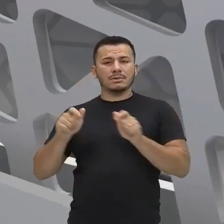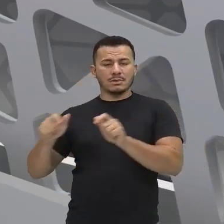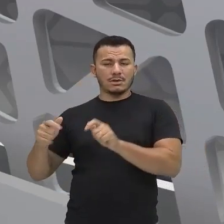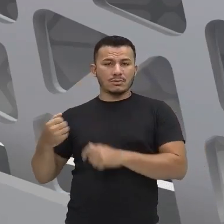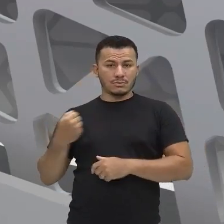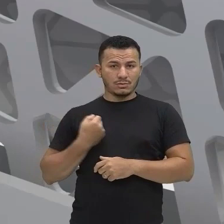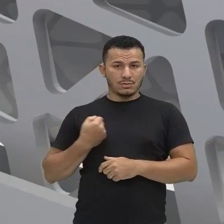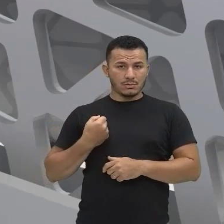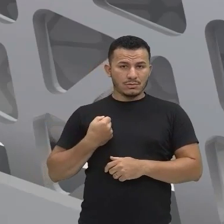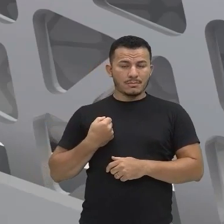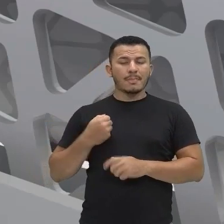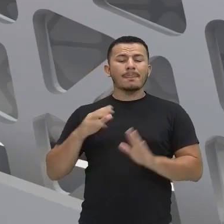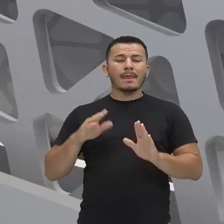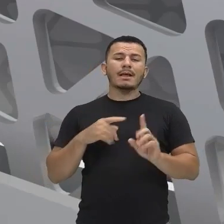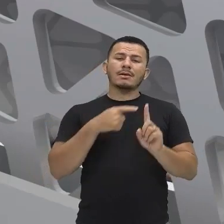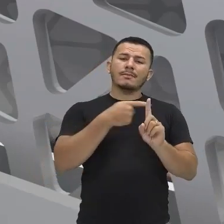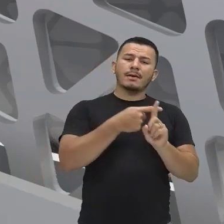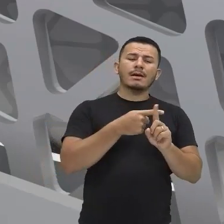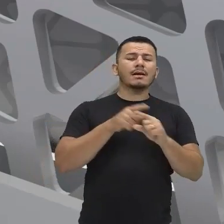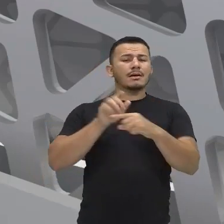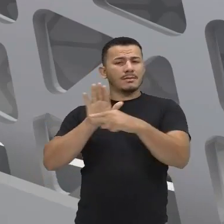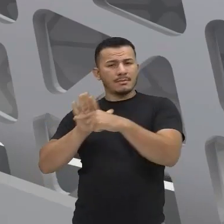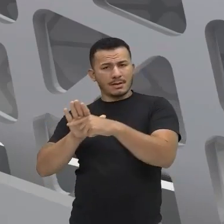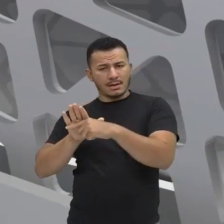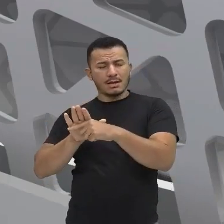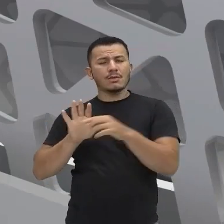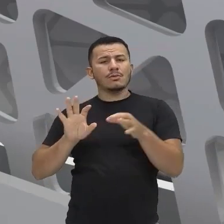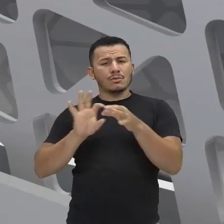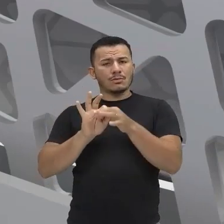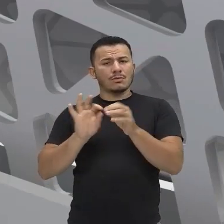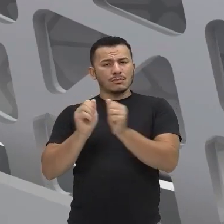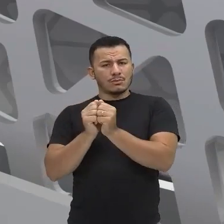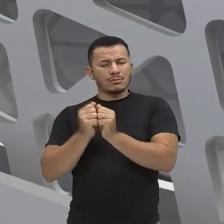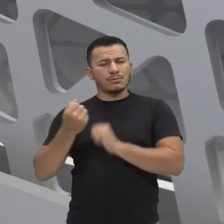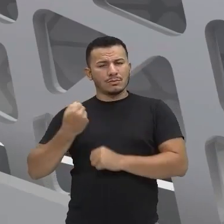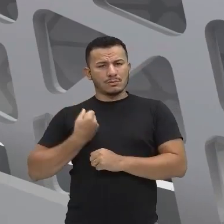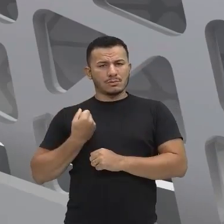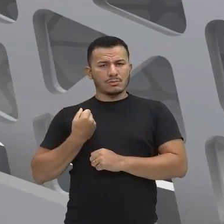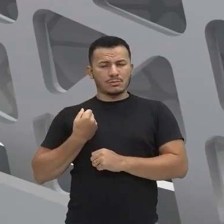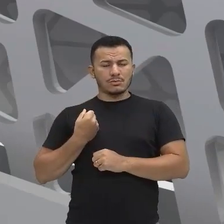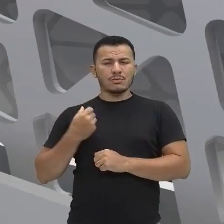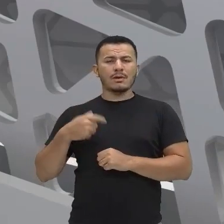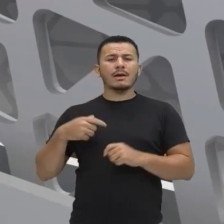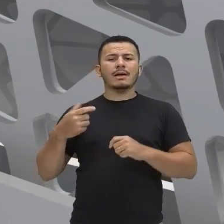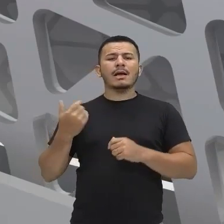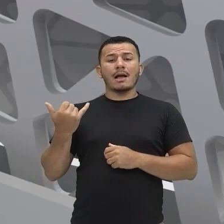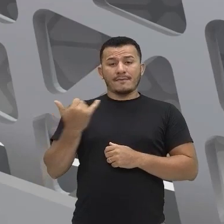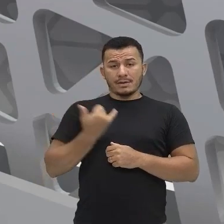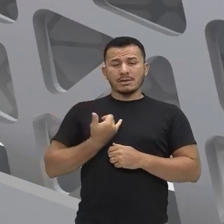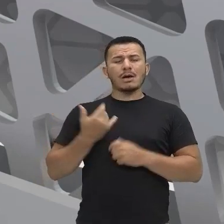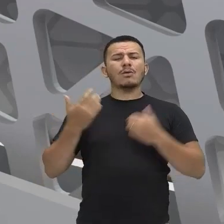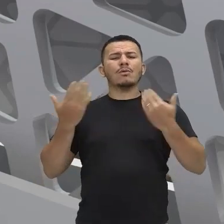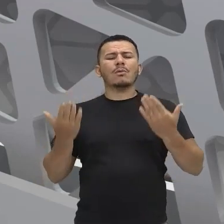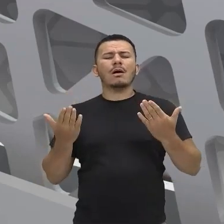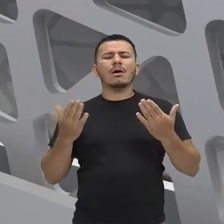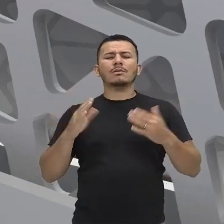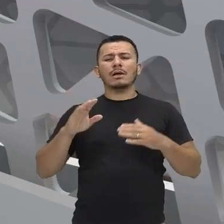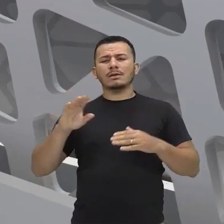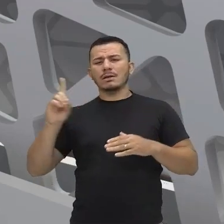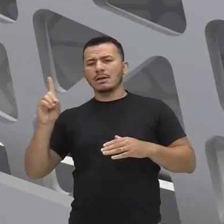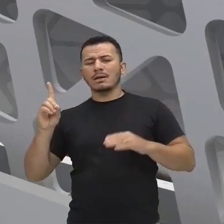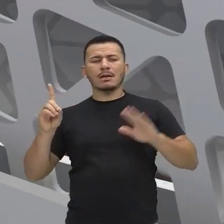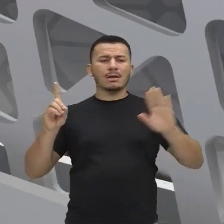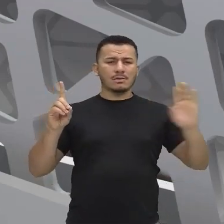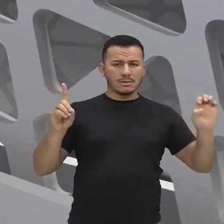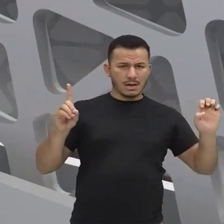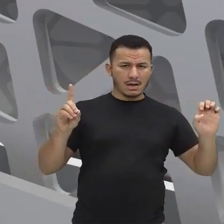posicionamentos, o sinal que vem acompanhando o número me diz para onde eu quero me deslocar. Então, o primeiro número